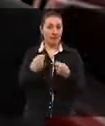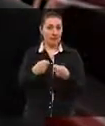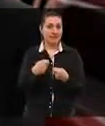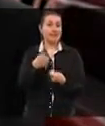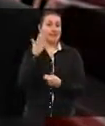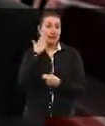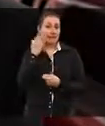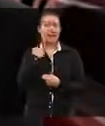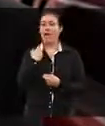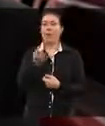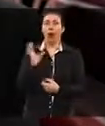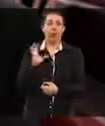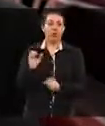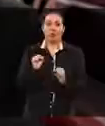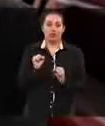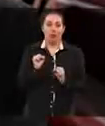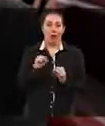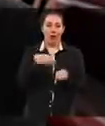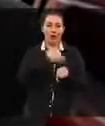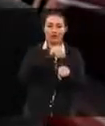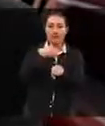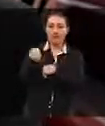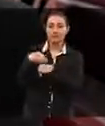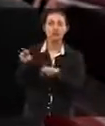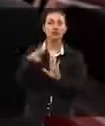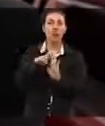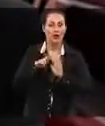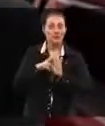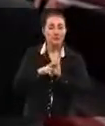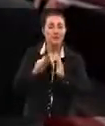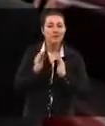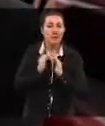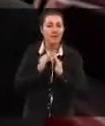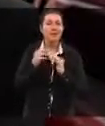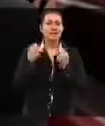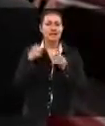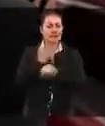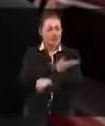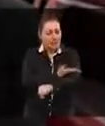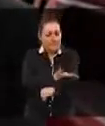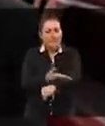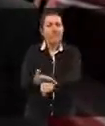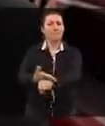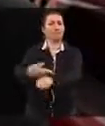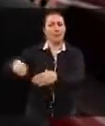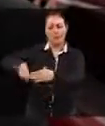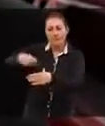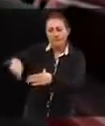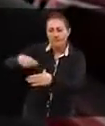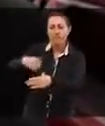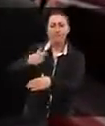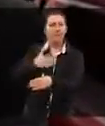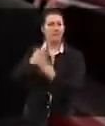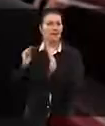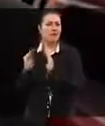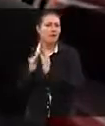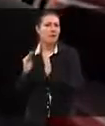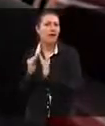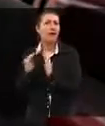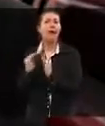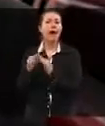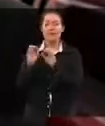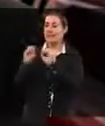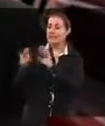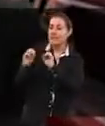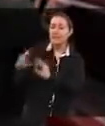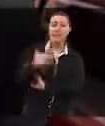priorizar, inclusive eu adoro passar receitas, eu acho que a gente tem que começar com este hábito de cozinhar, de ir para a cozinha, preparar o nosso